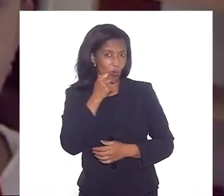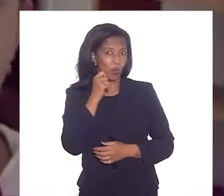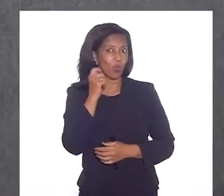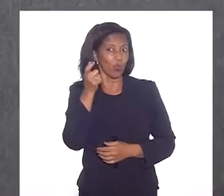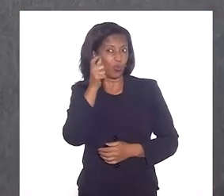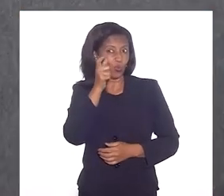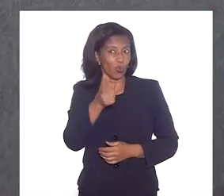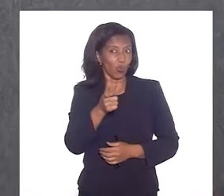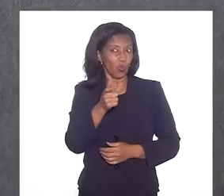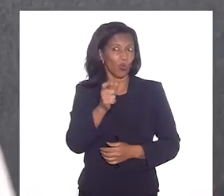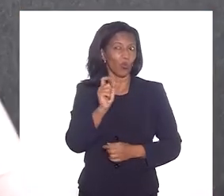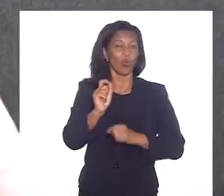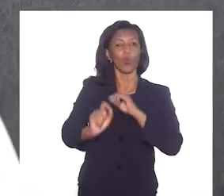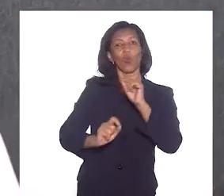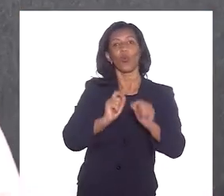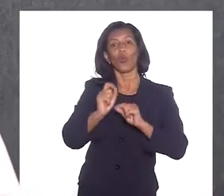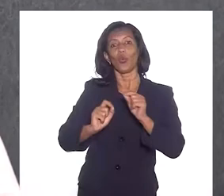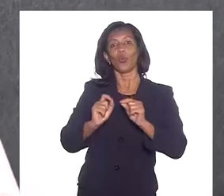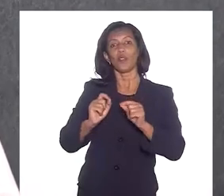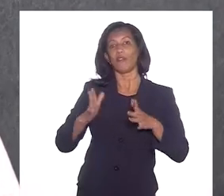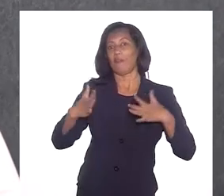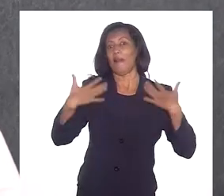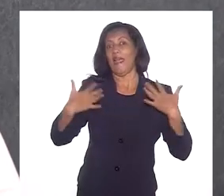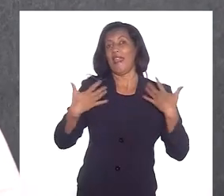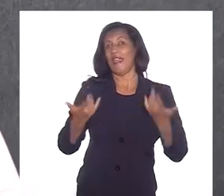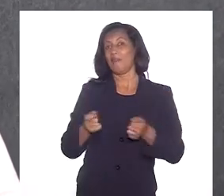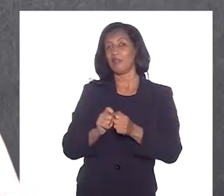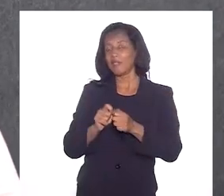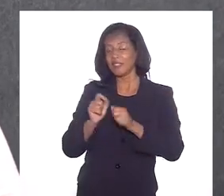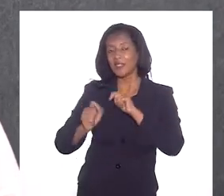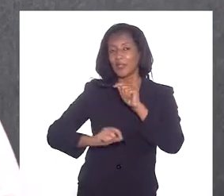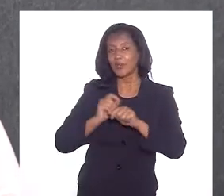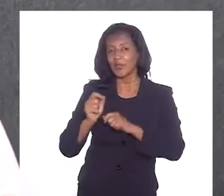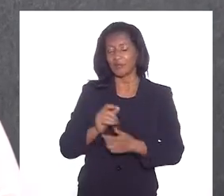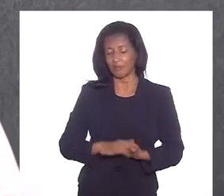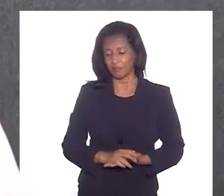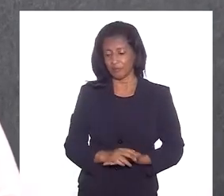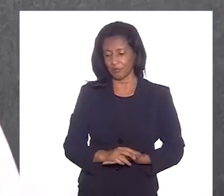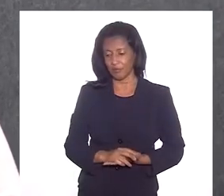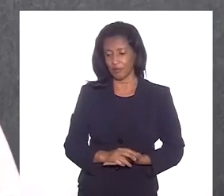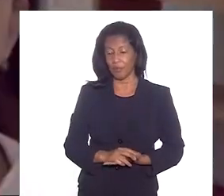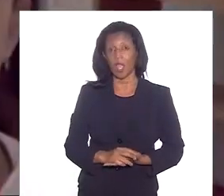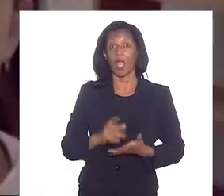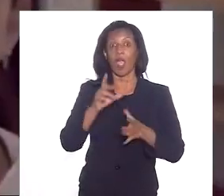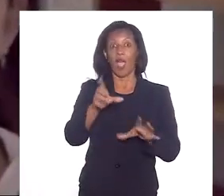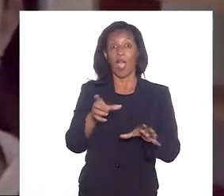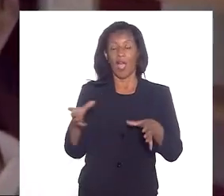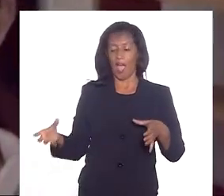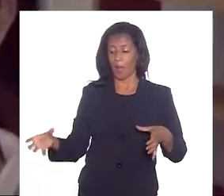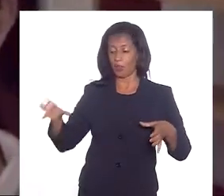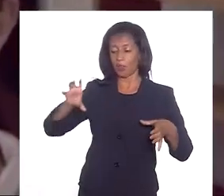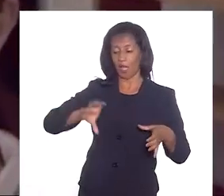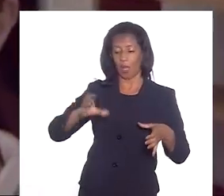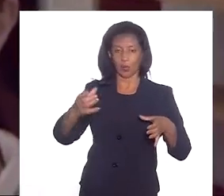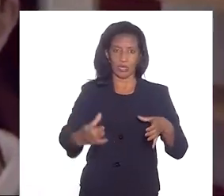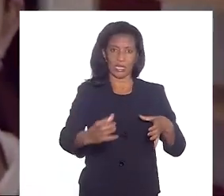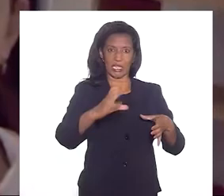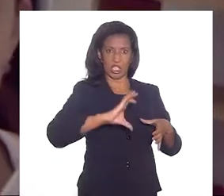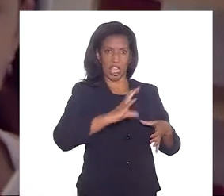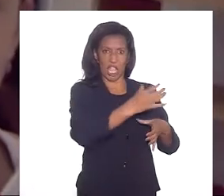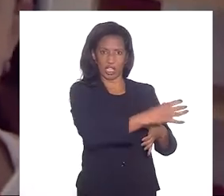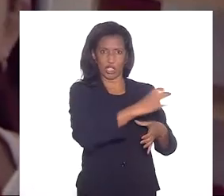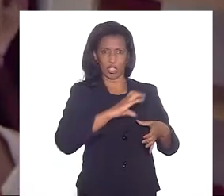que é que chama mais sua atenção? O que é que você faz, fica mais animada para fazer? os pães. Colocar os ingredientes